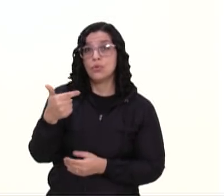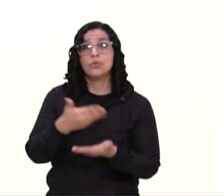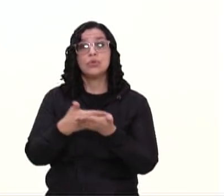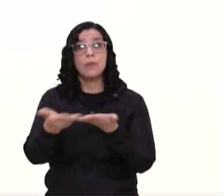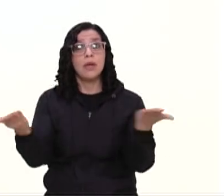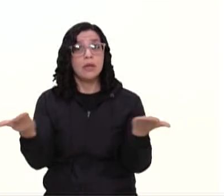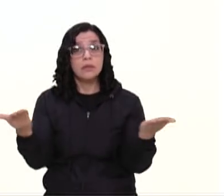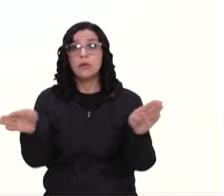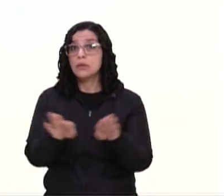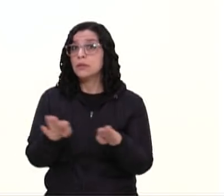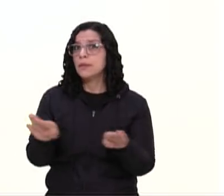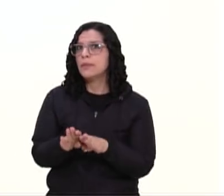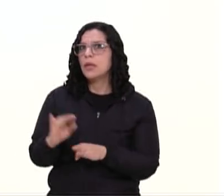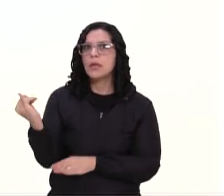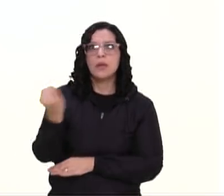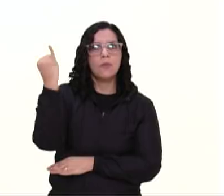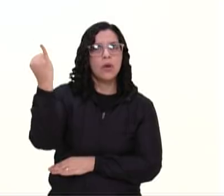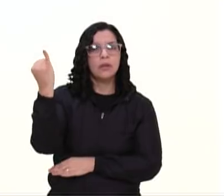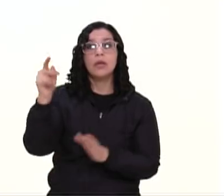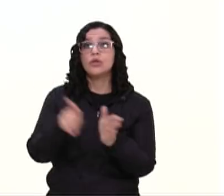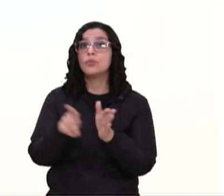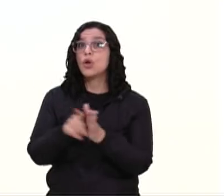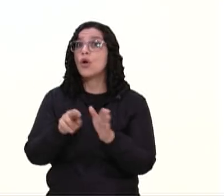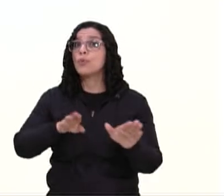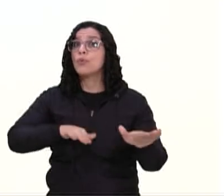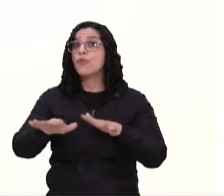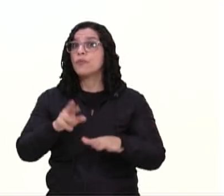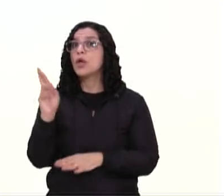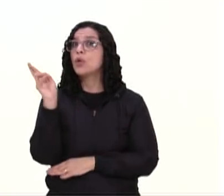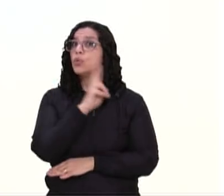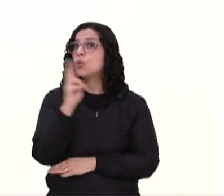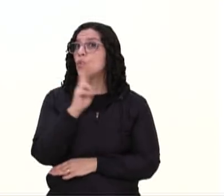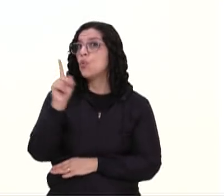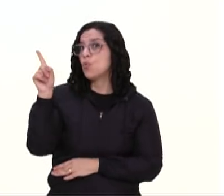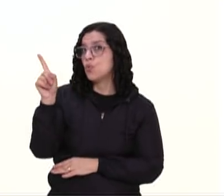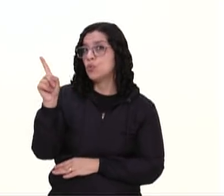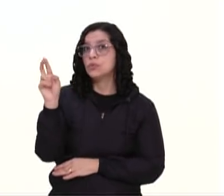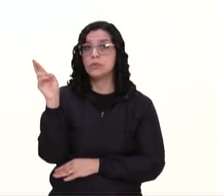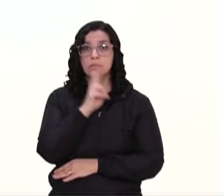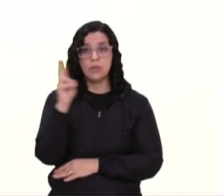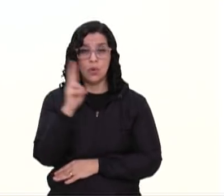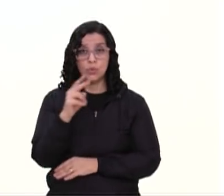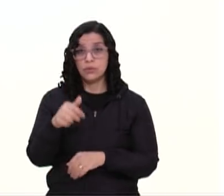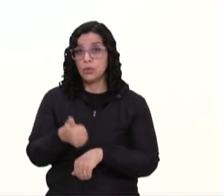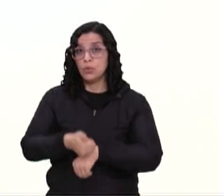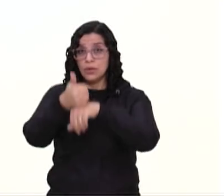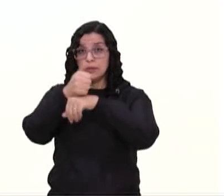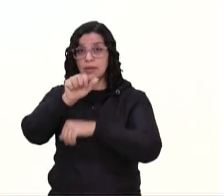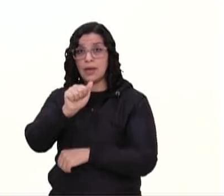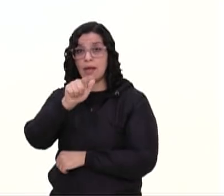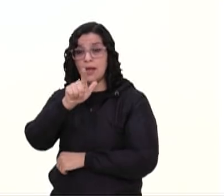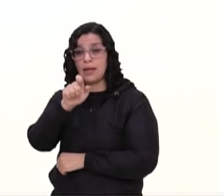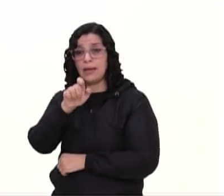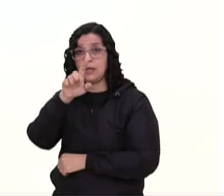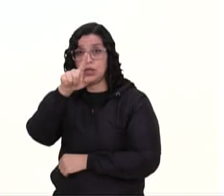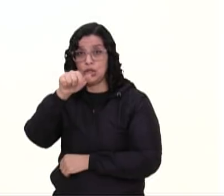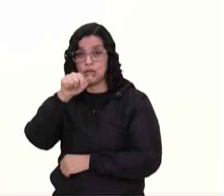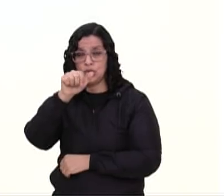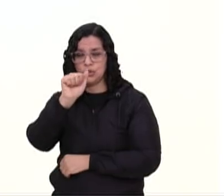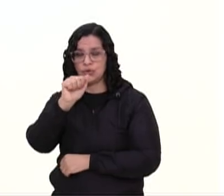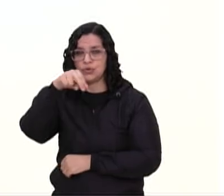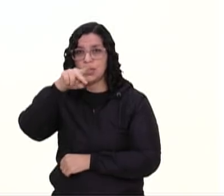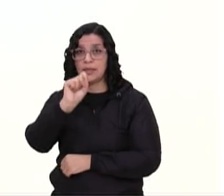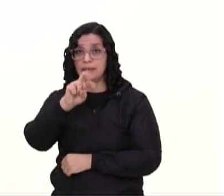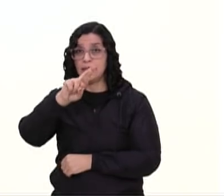mais importantes, a Campanha Russa. Em 1812, a Rússia, do czar Alexandre I, ele rompe com o